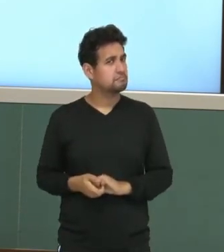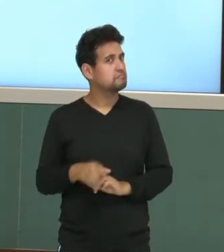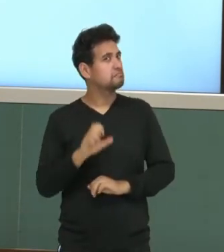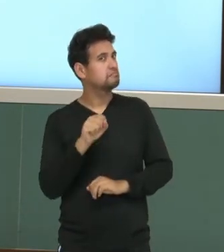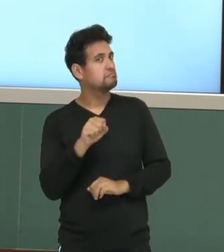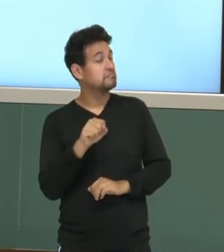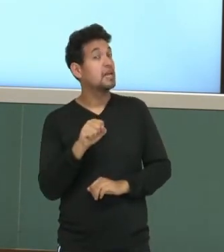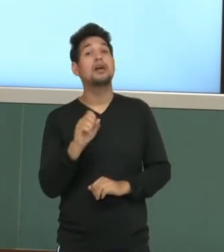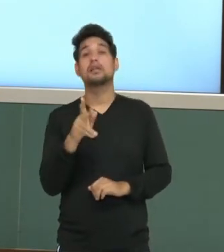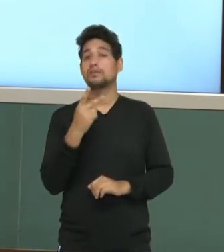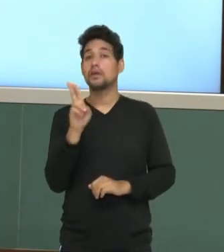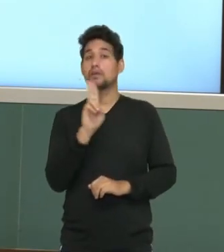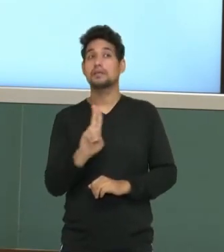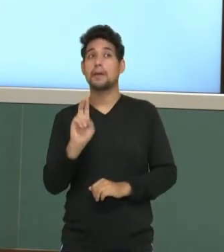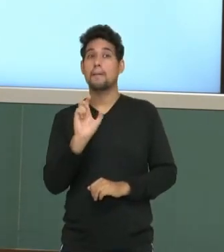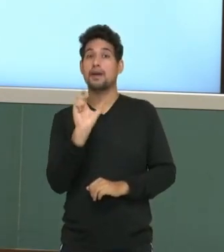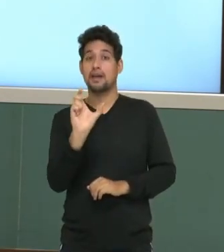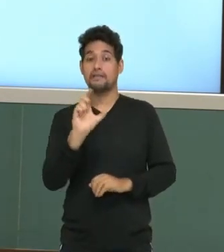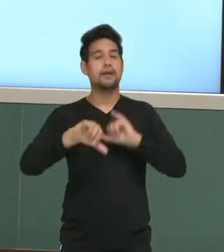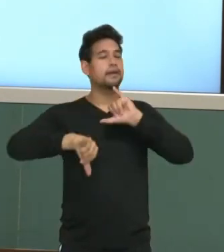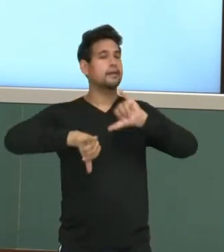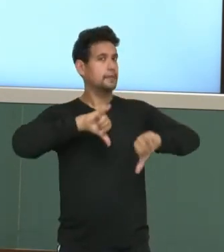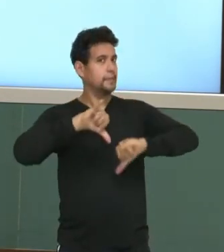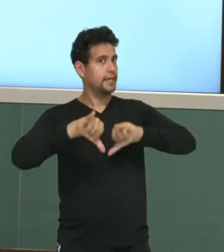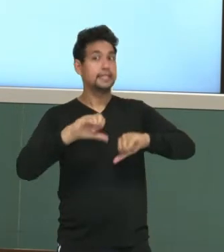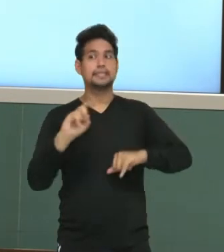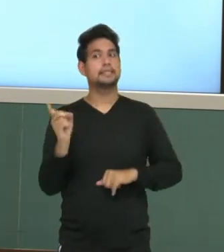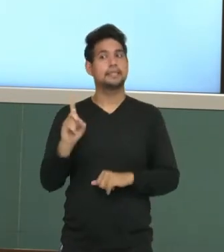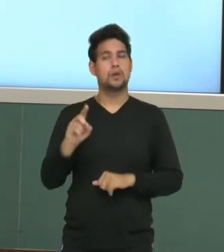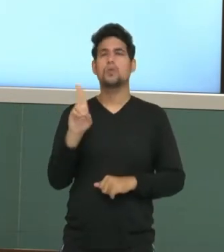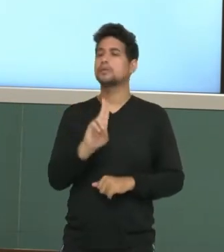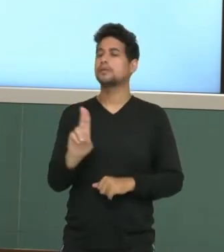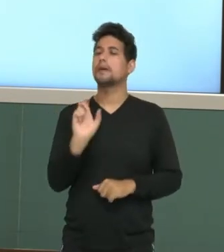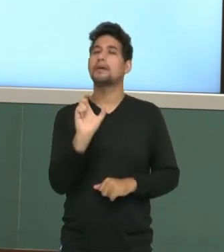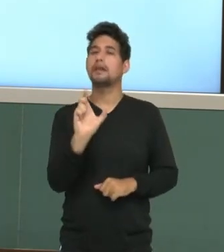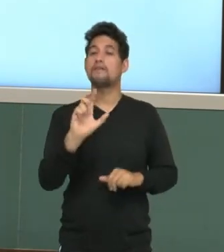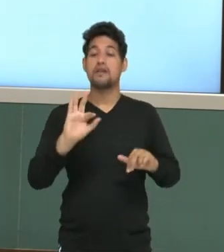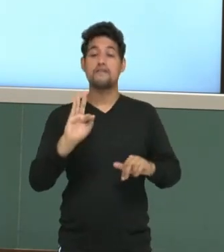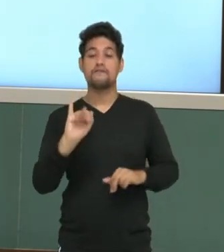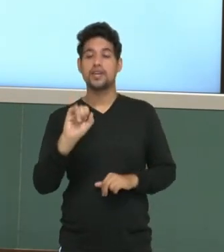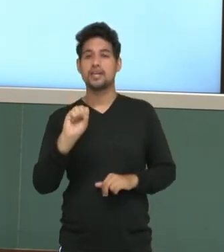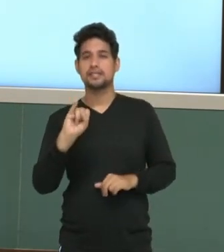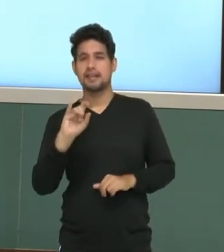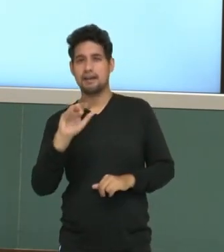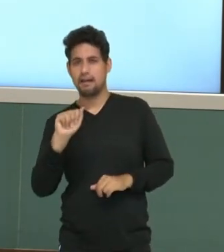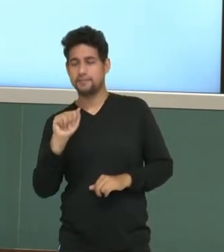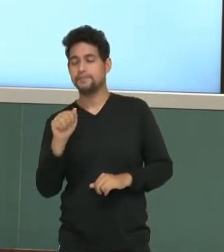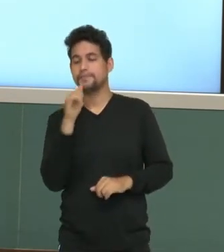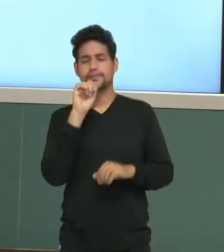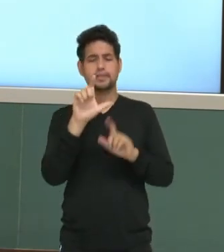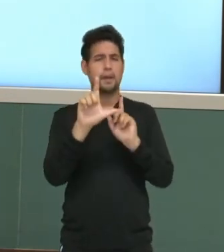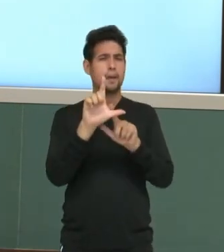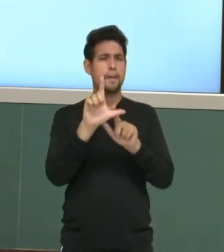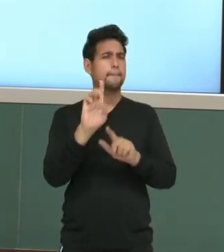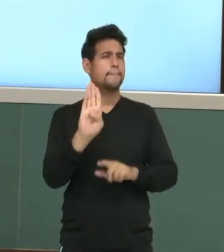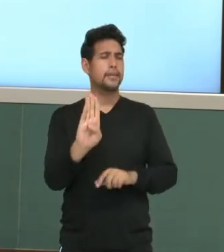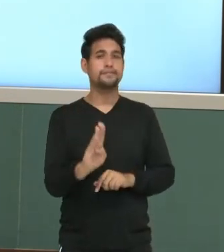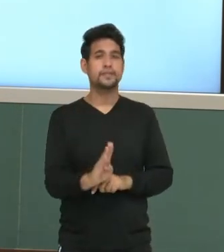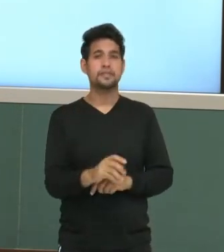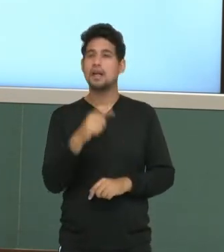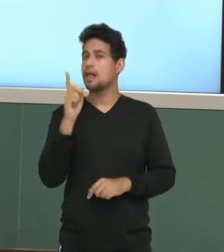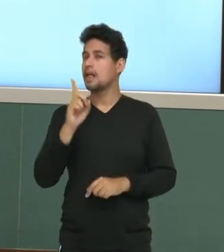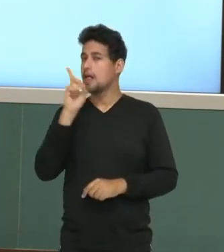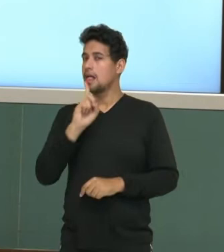sim, nós vamos colocar a palavra química. Se não, colocamos a palavra física. Letra B. O sorvete